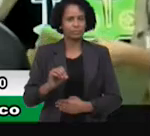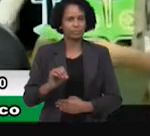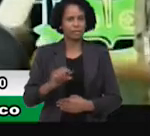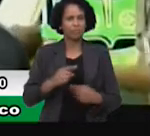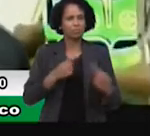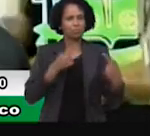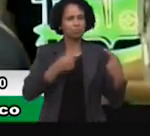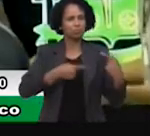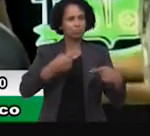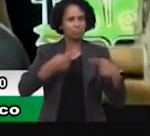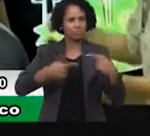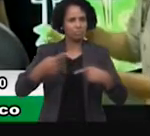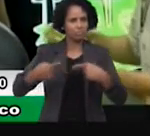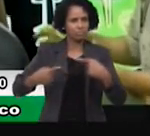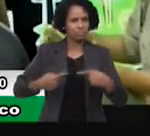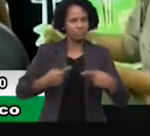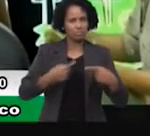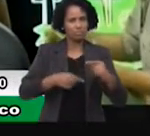discussão o